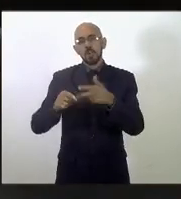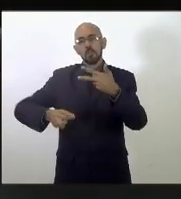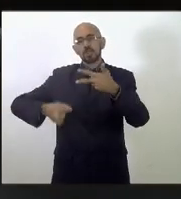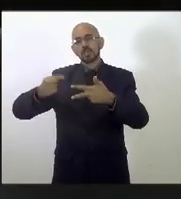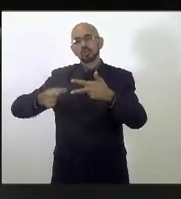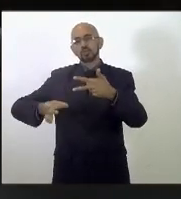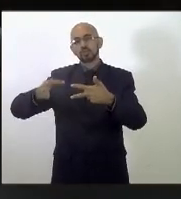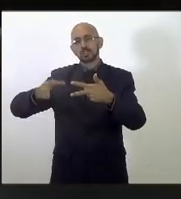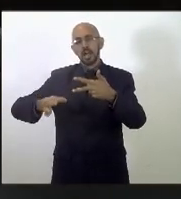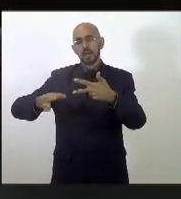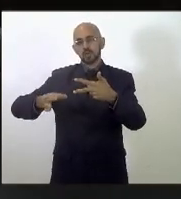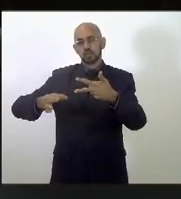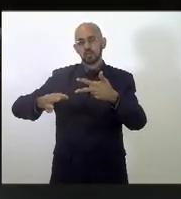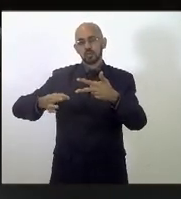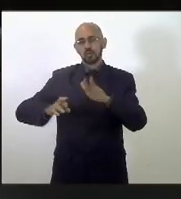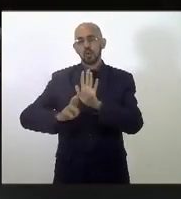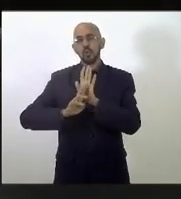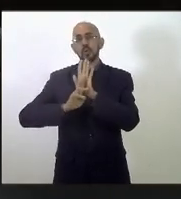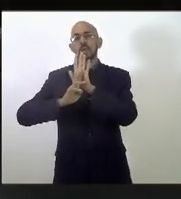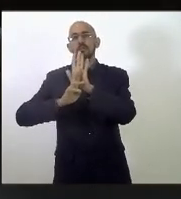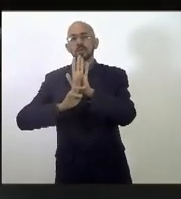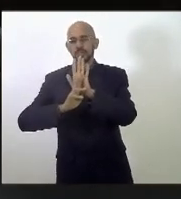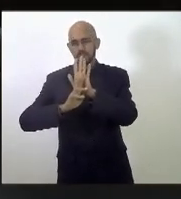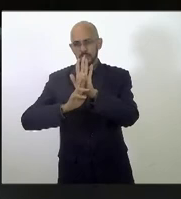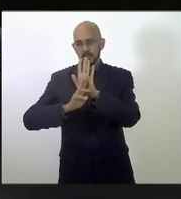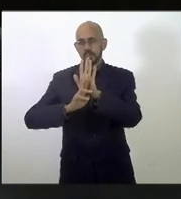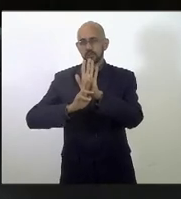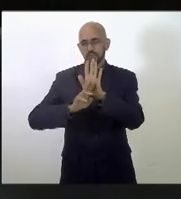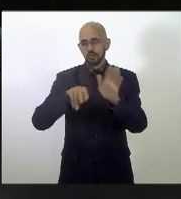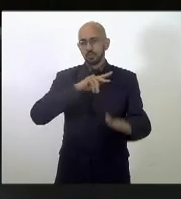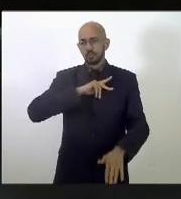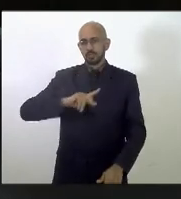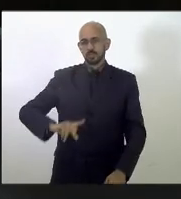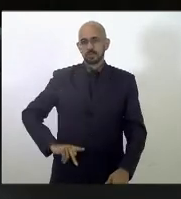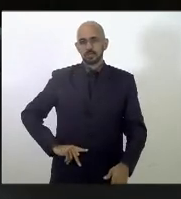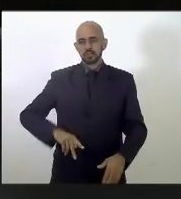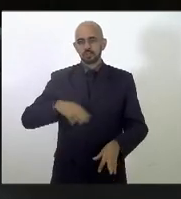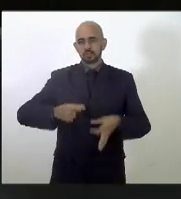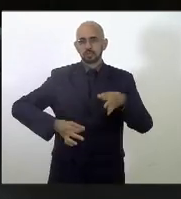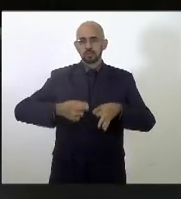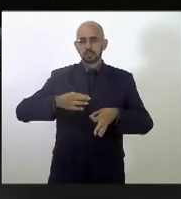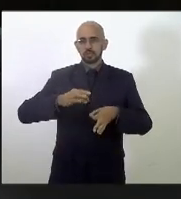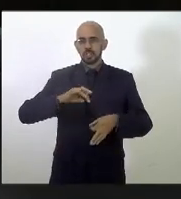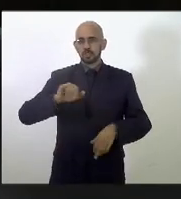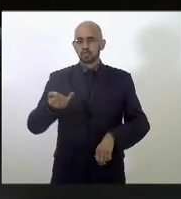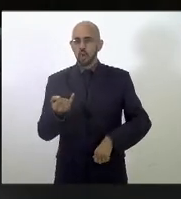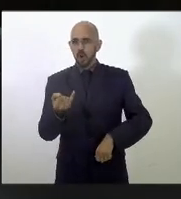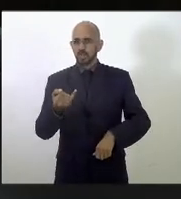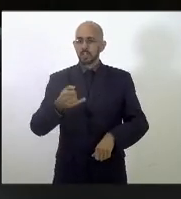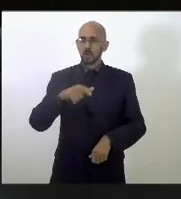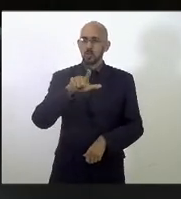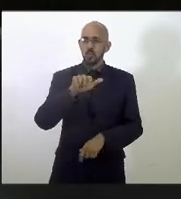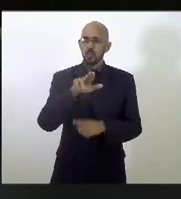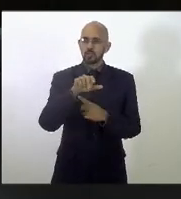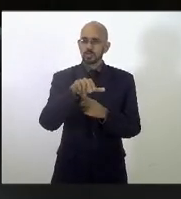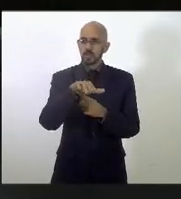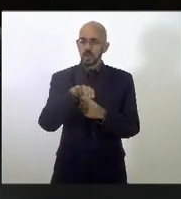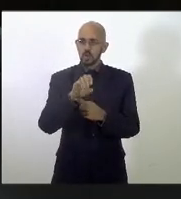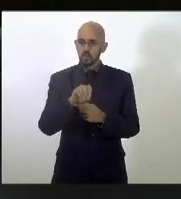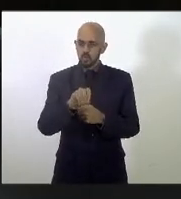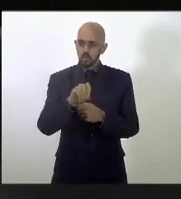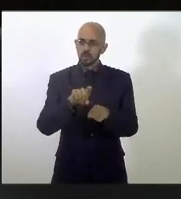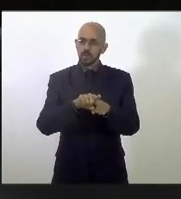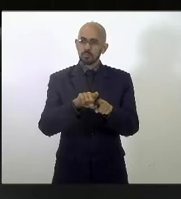figura, principalmente, do presidente do Tribunal de Justiça, mas também do doutor Luciano Matos e do doutor Rodrigo